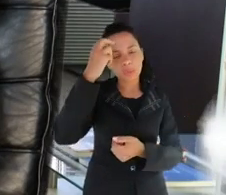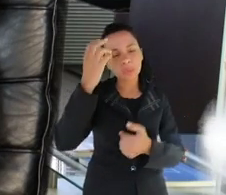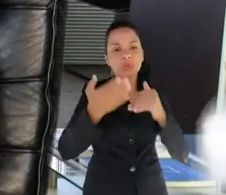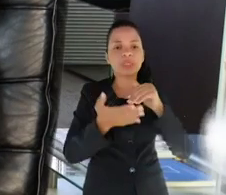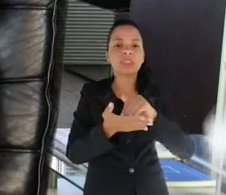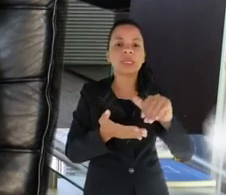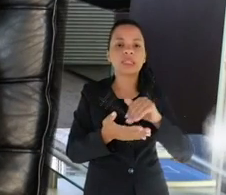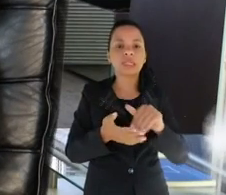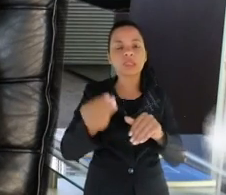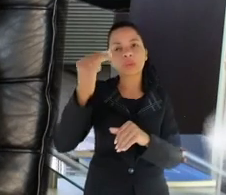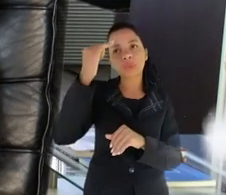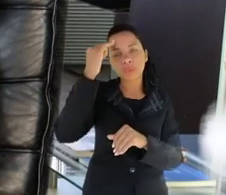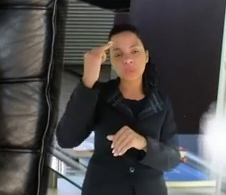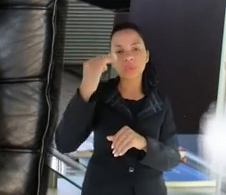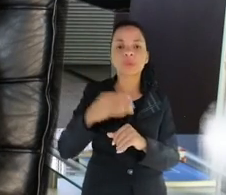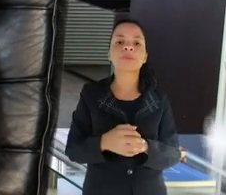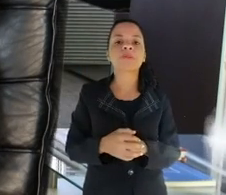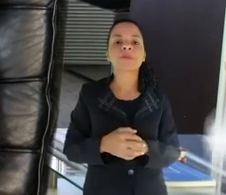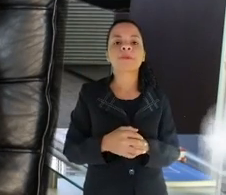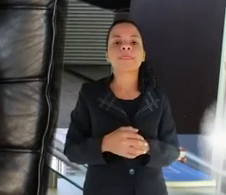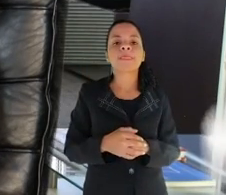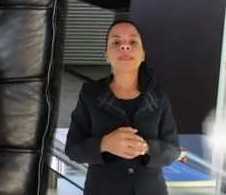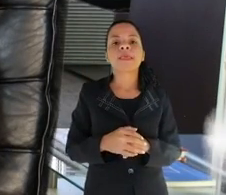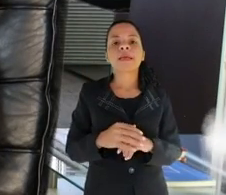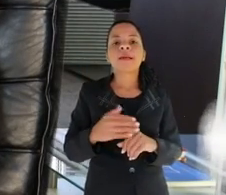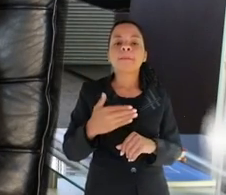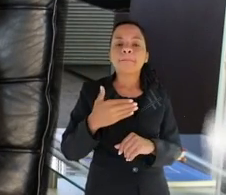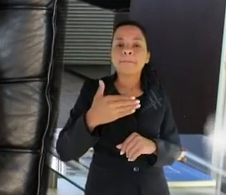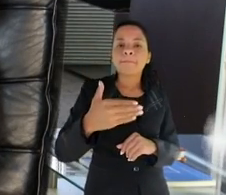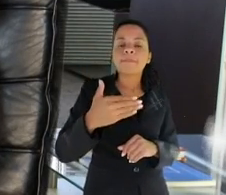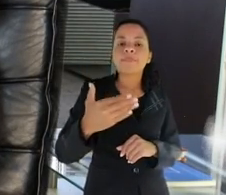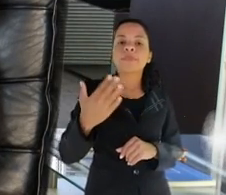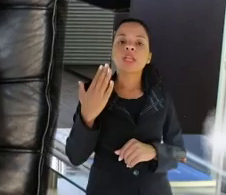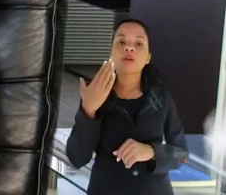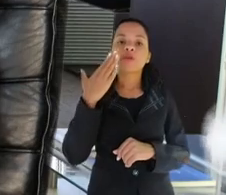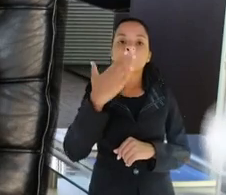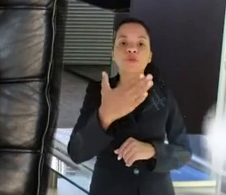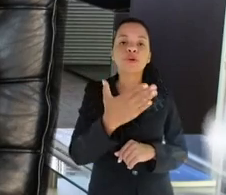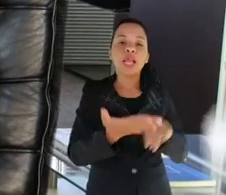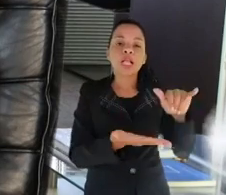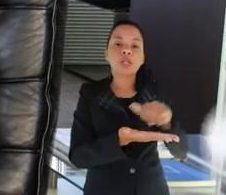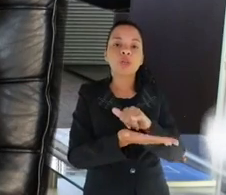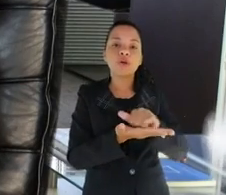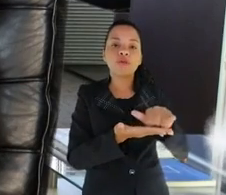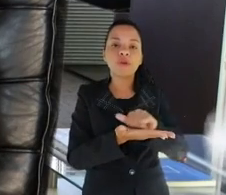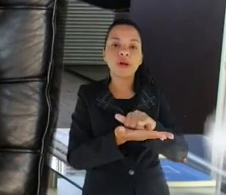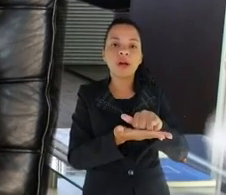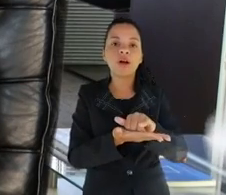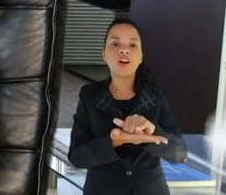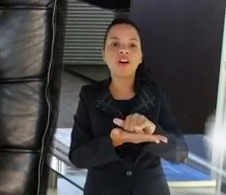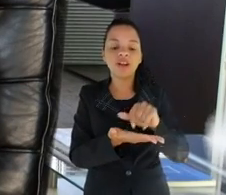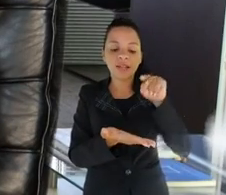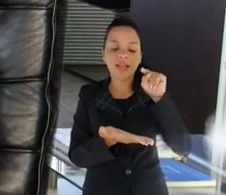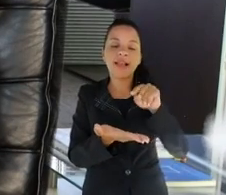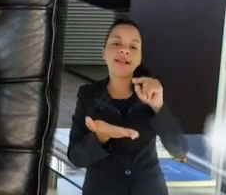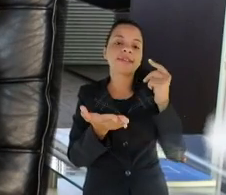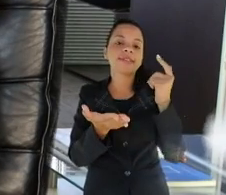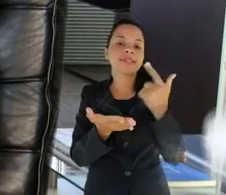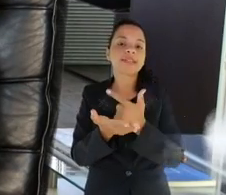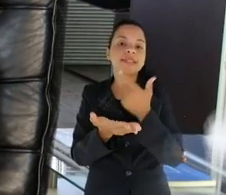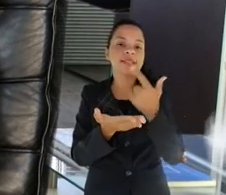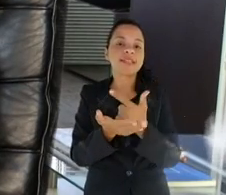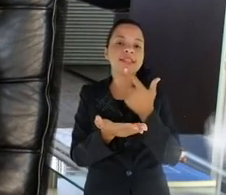há pouco tempo eu tive a alegria de ir em Nova York com este livro, Brasília, Capital das